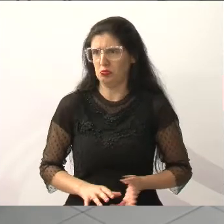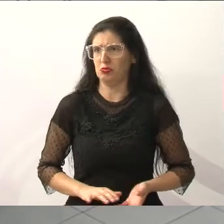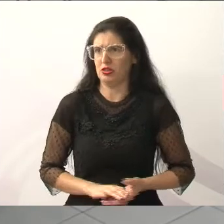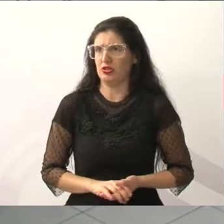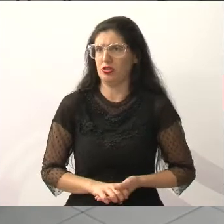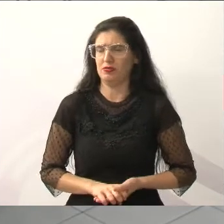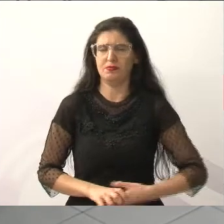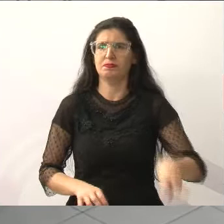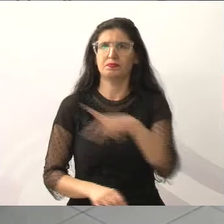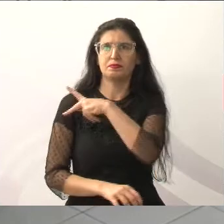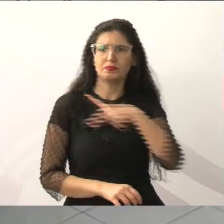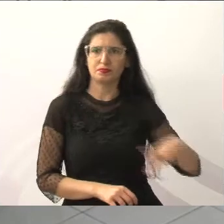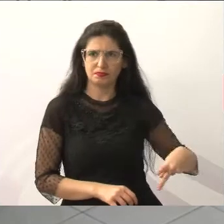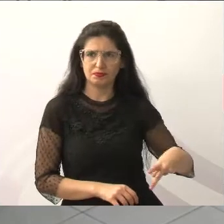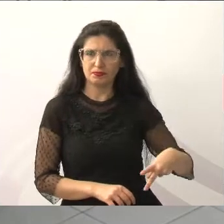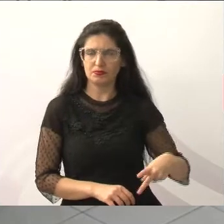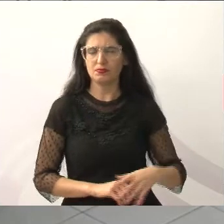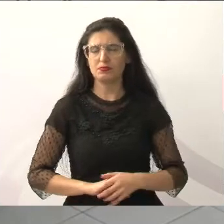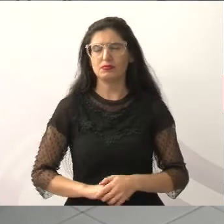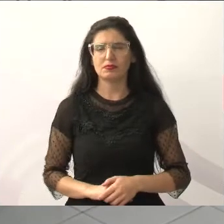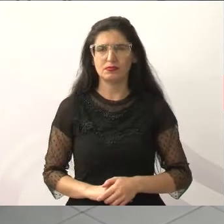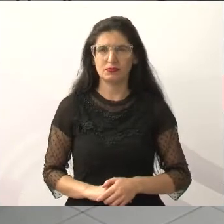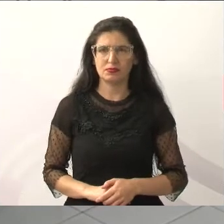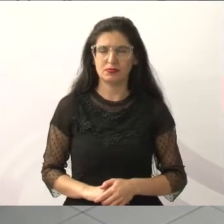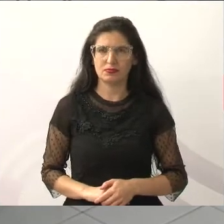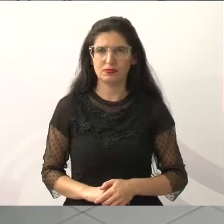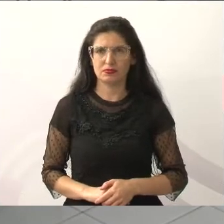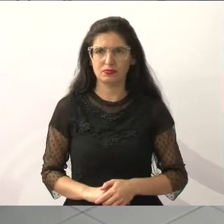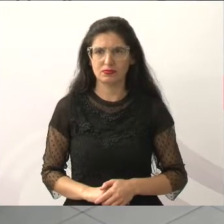Senhor presidente, gostaria de